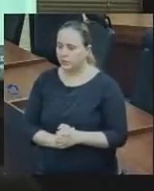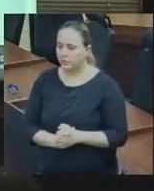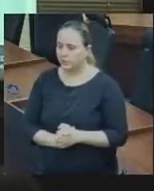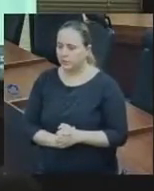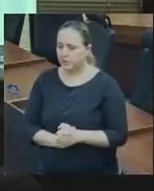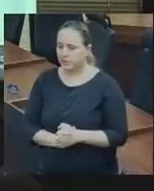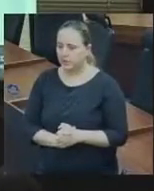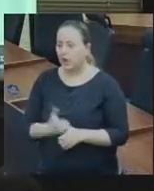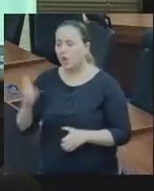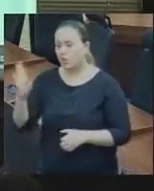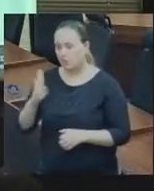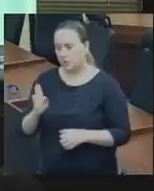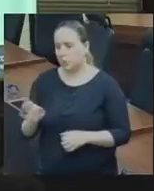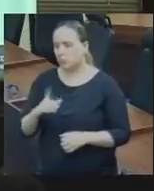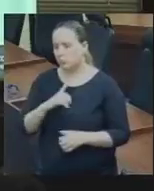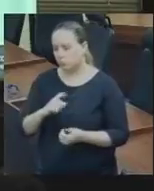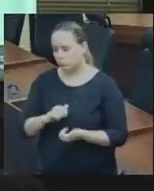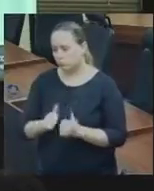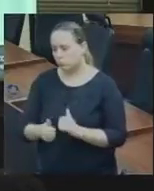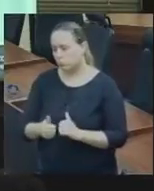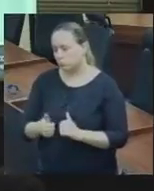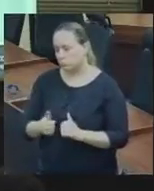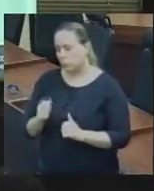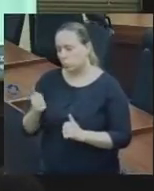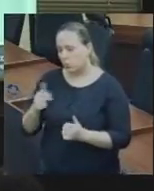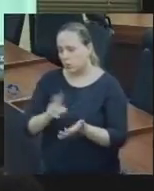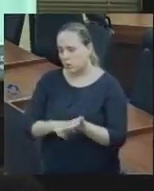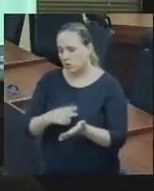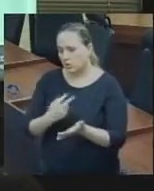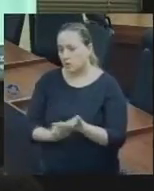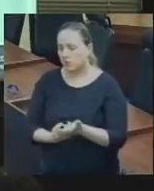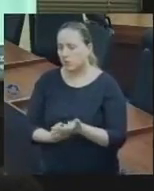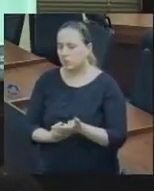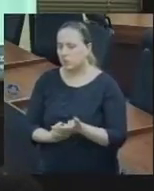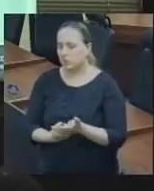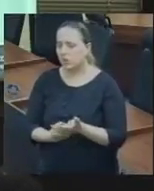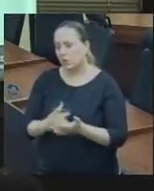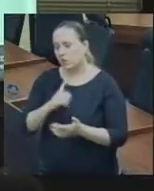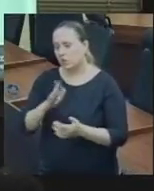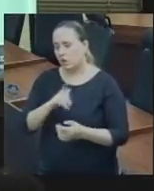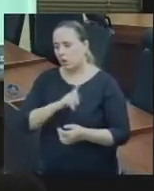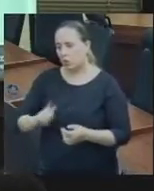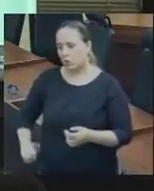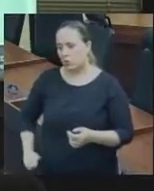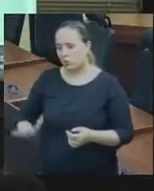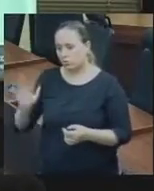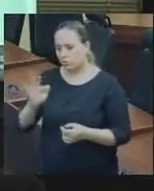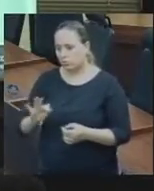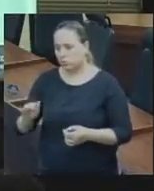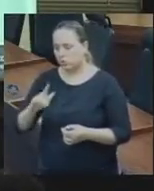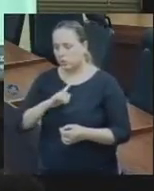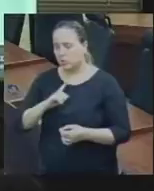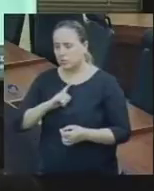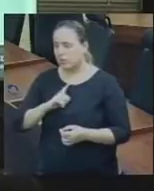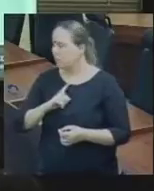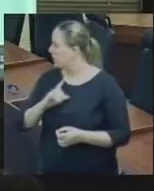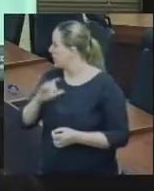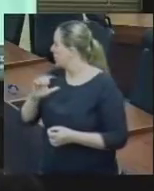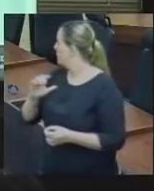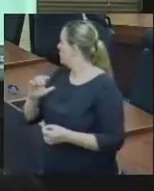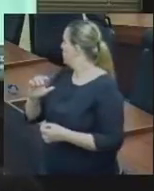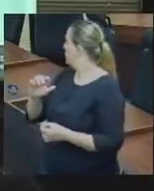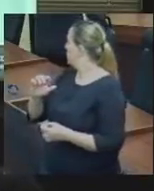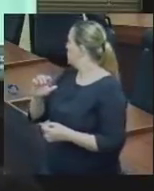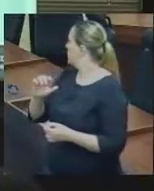digamos adaptado praticamente traduzido que é o emag o governo federal criou a imagem em 2004